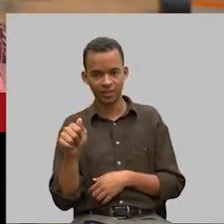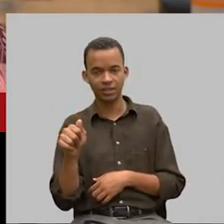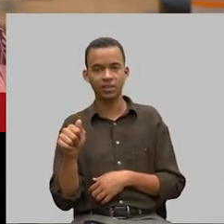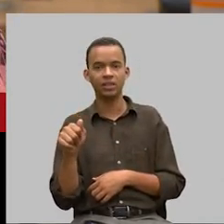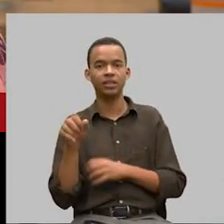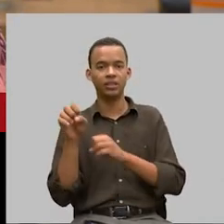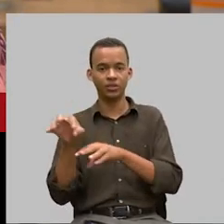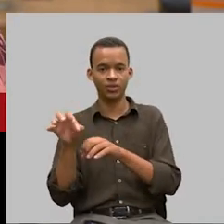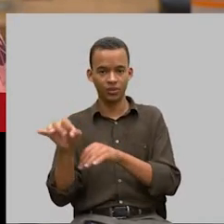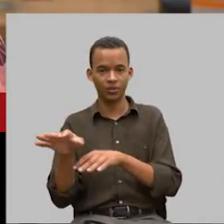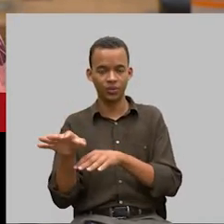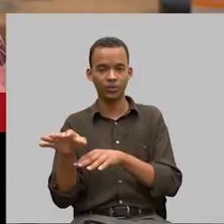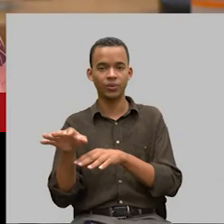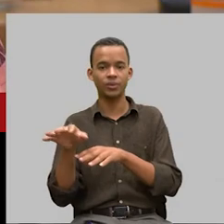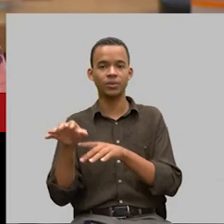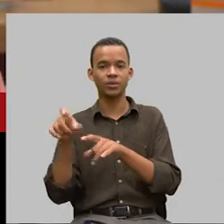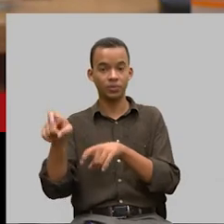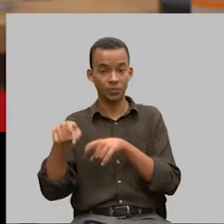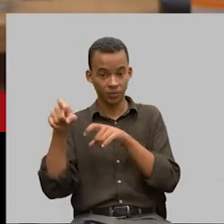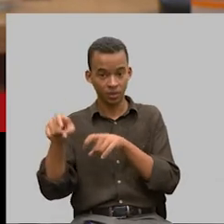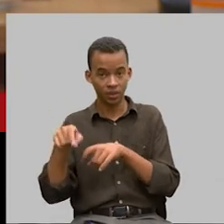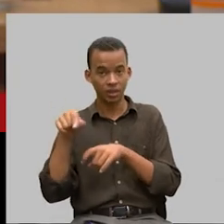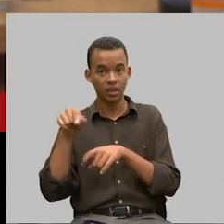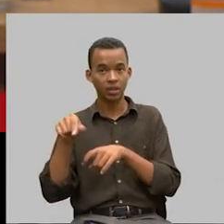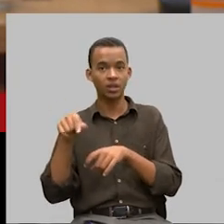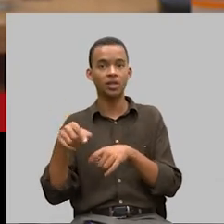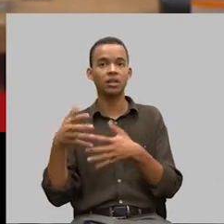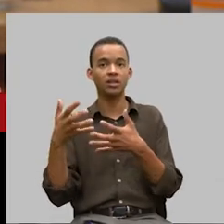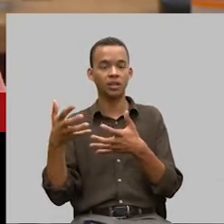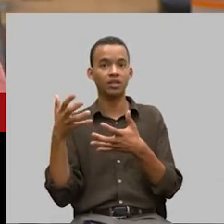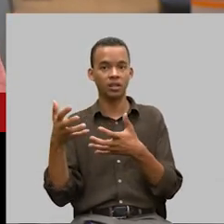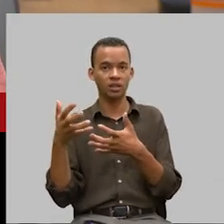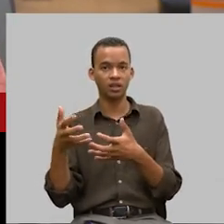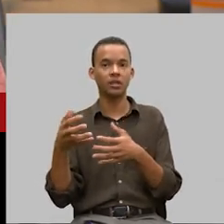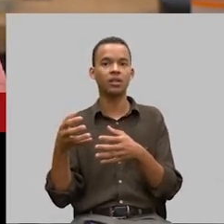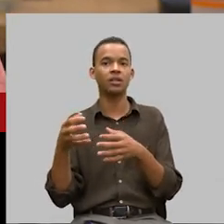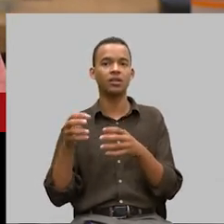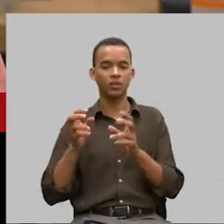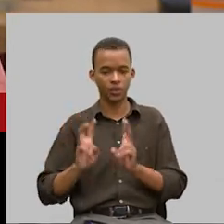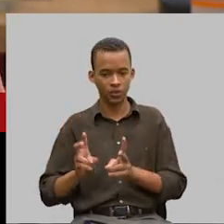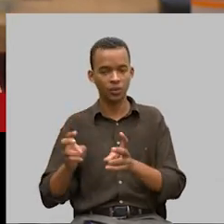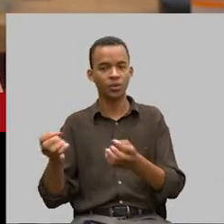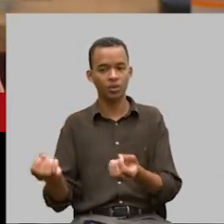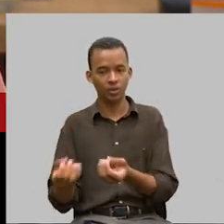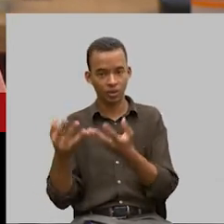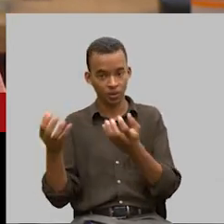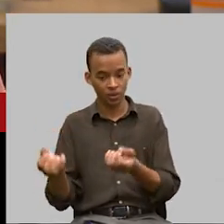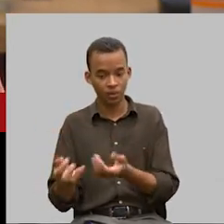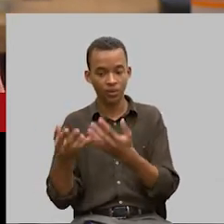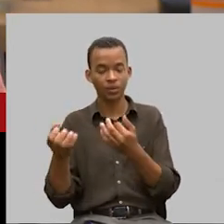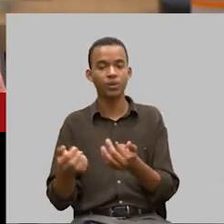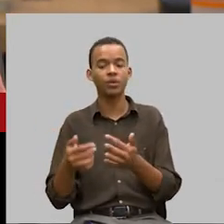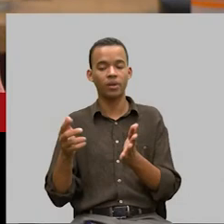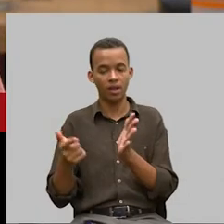ter medo de sujar o livro de terra ela propõe Semear a terra de livros né Então como que a gente consegue